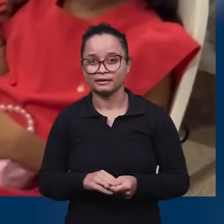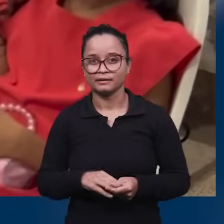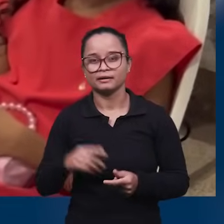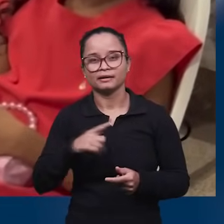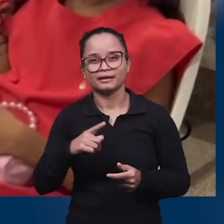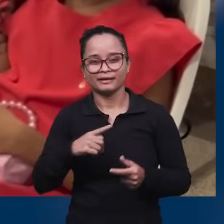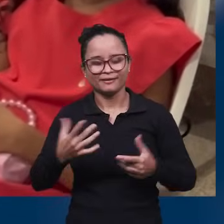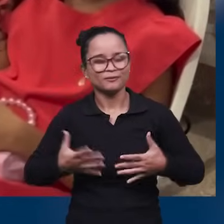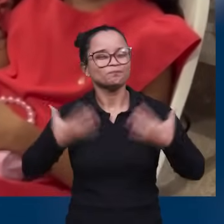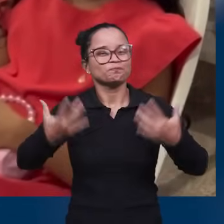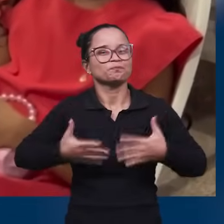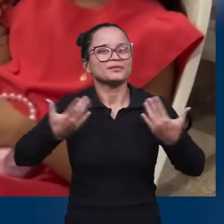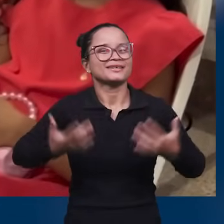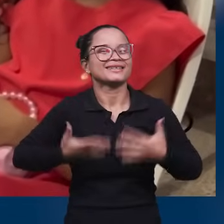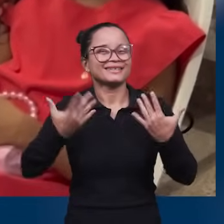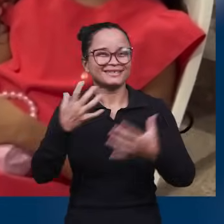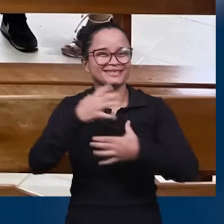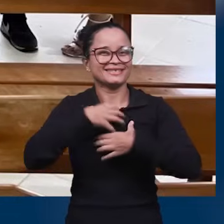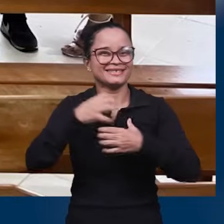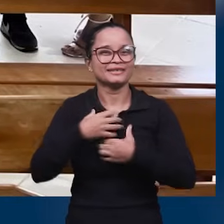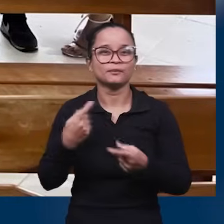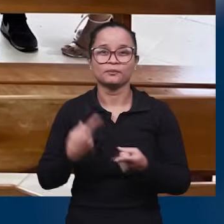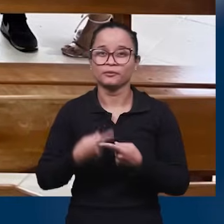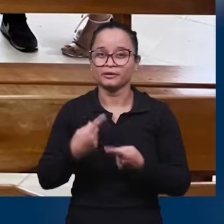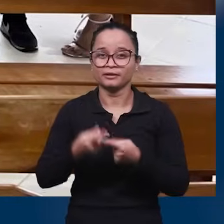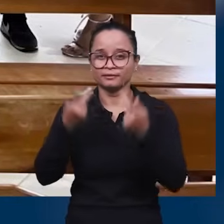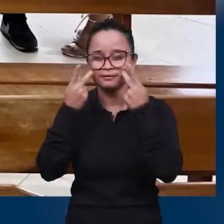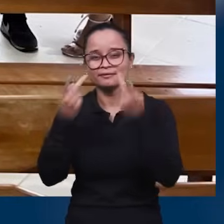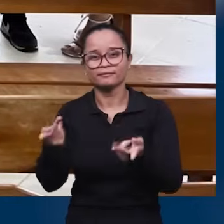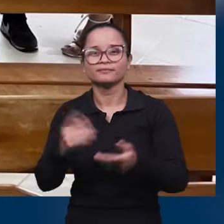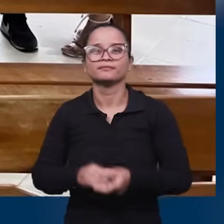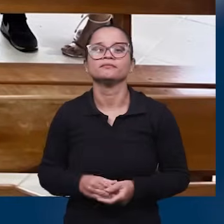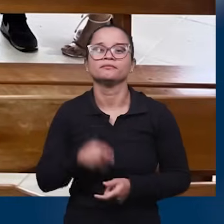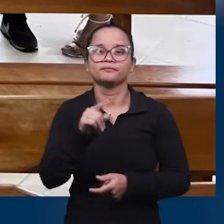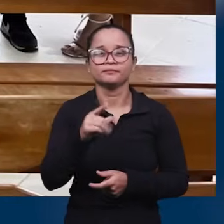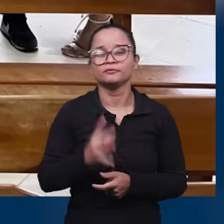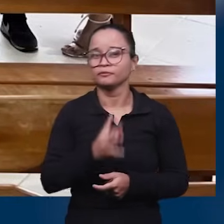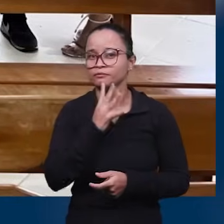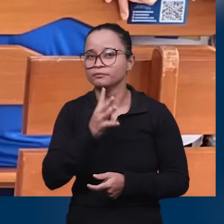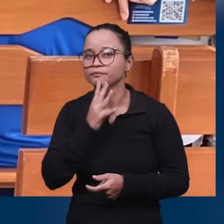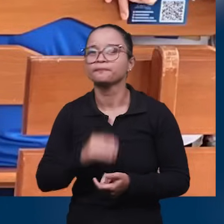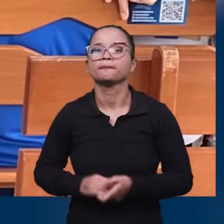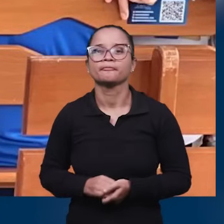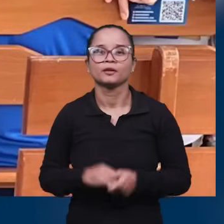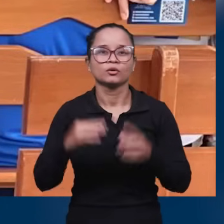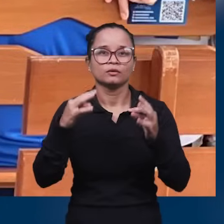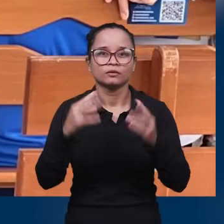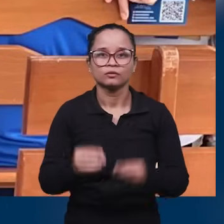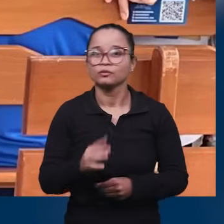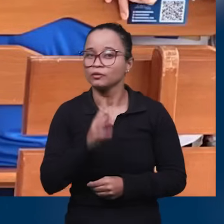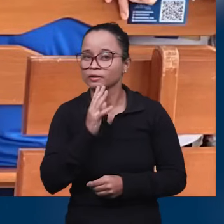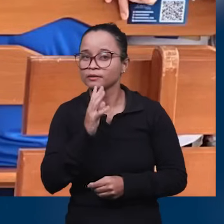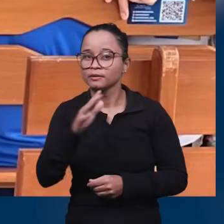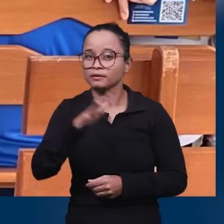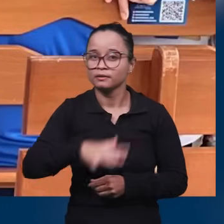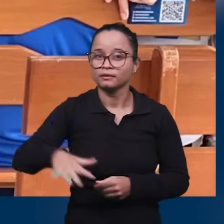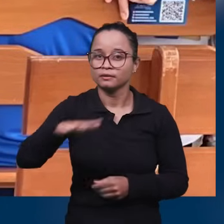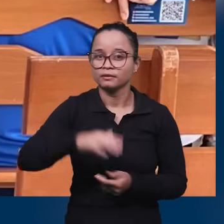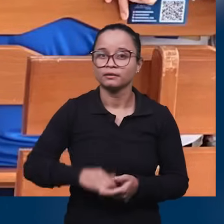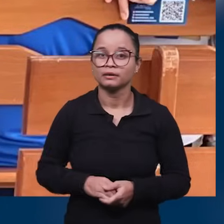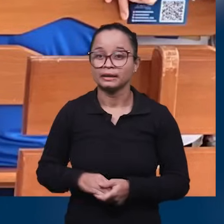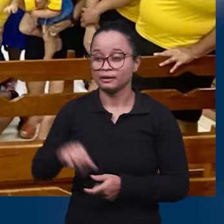final de semana na região sul do Pará. Confira. Vamos começar pela cidade de Tucuruí, onde foi uma festa ali, o nome do Senhor foi